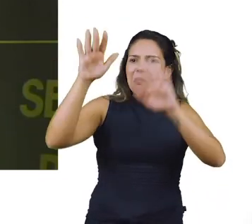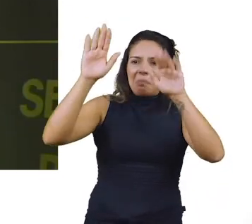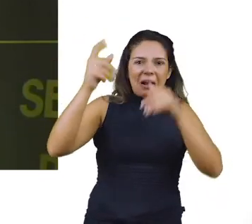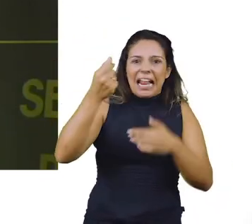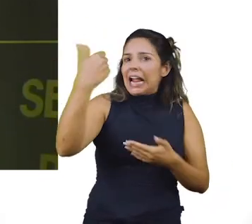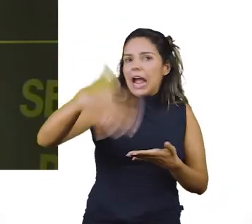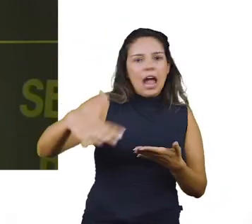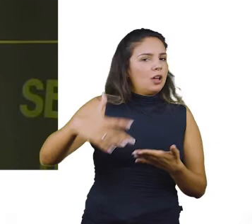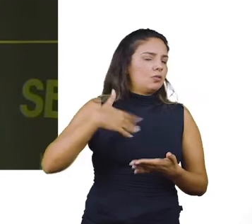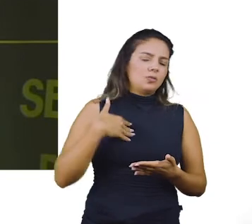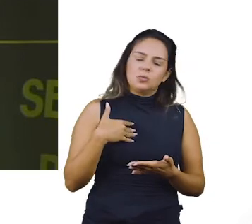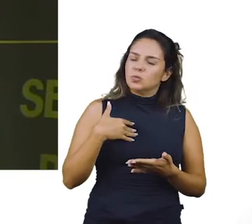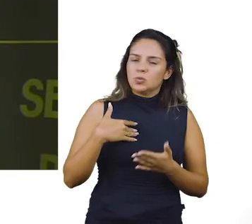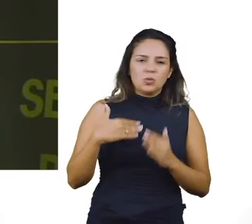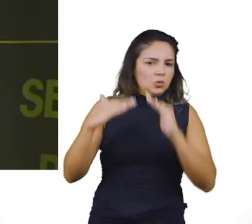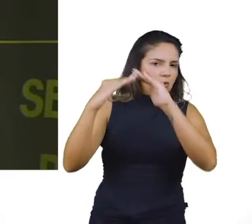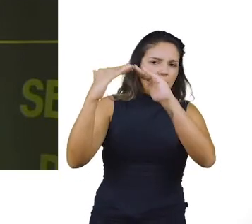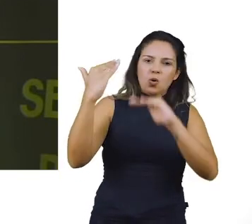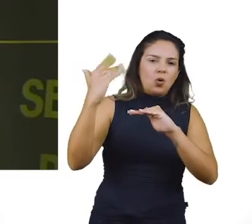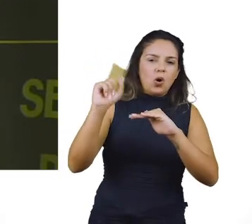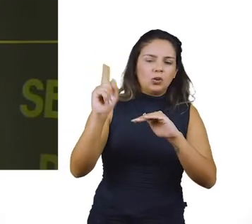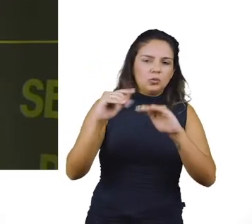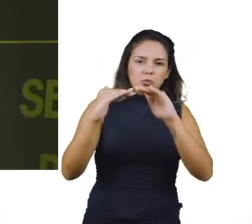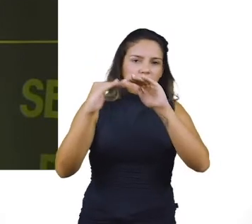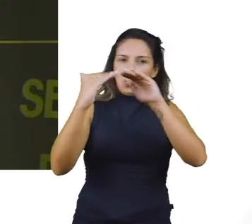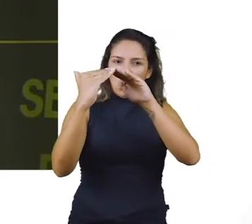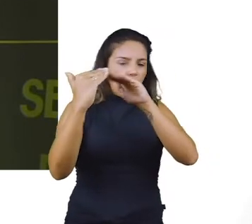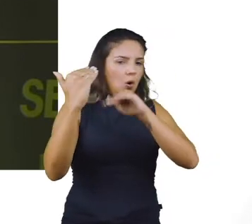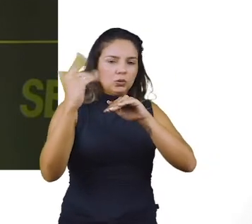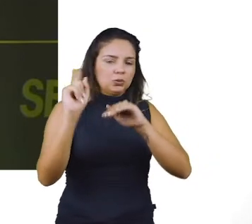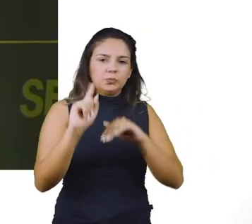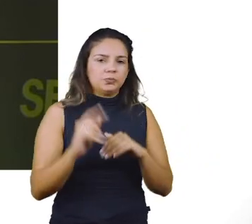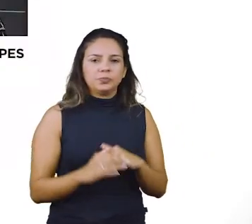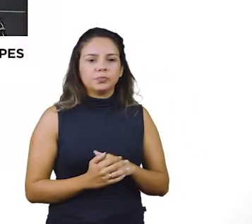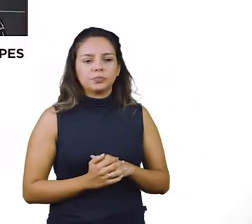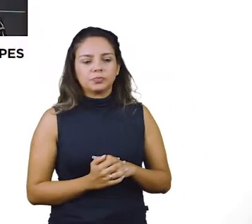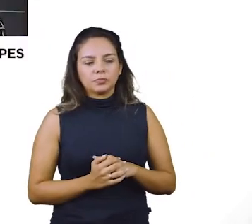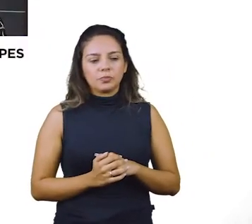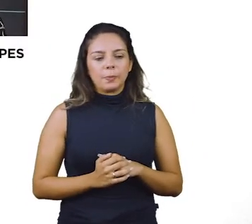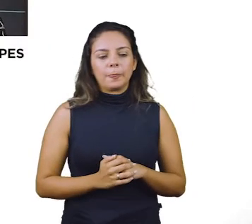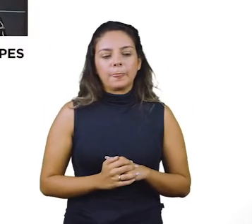contra essa taxação dos livros que está sendo proposta agora nesse momento.